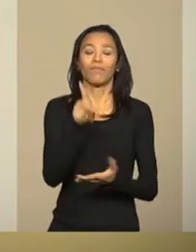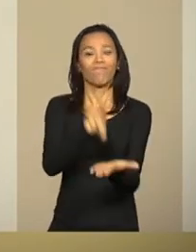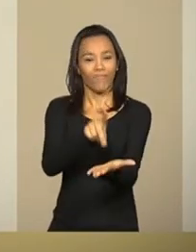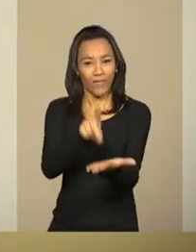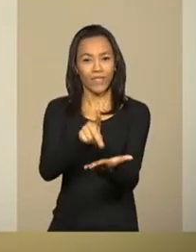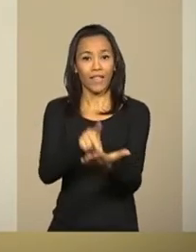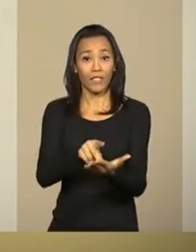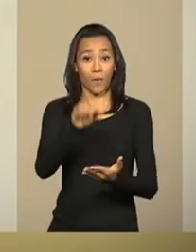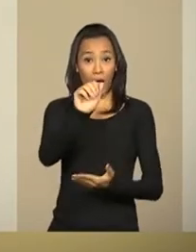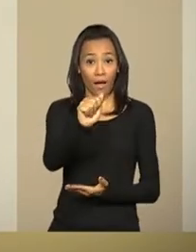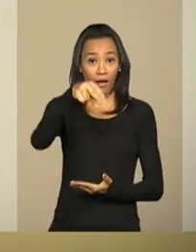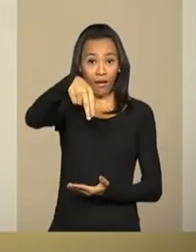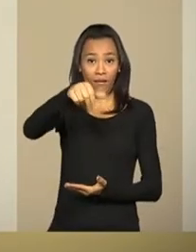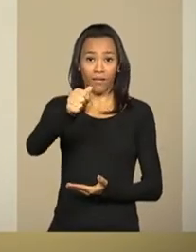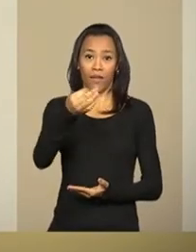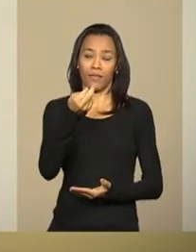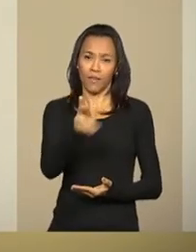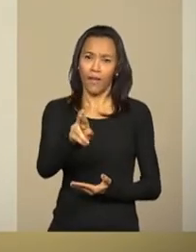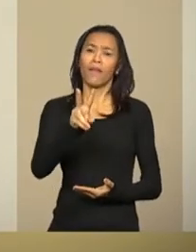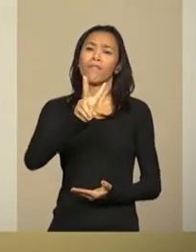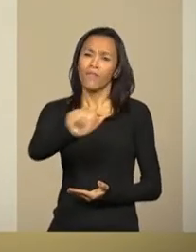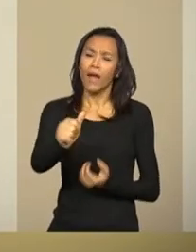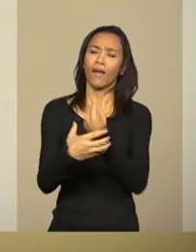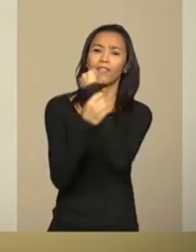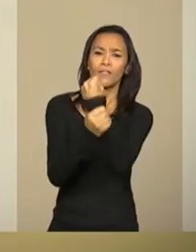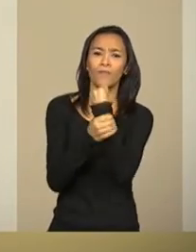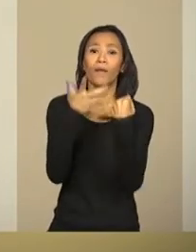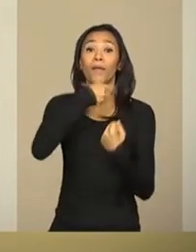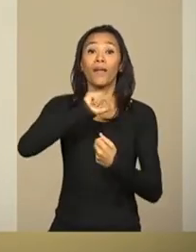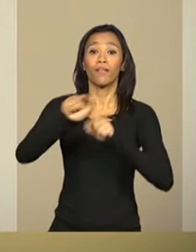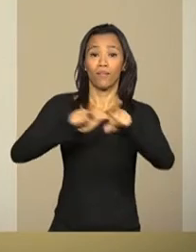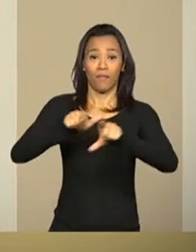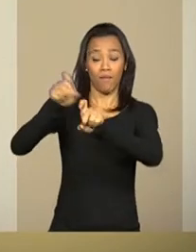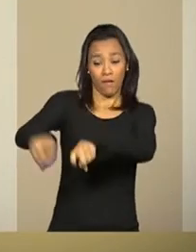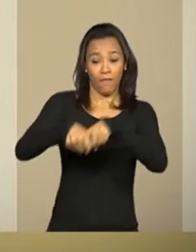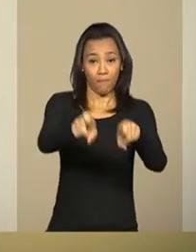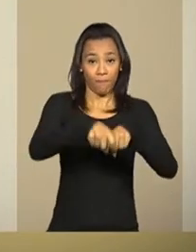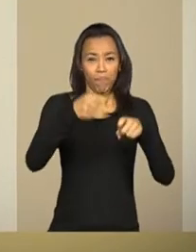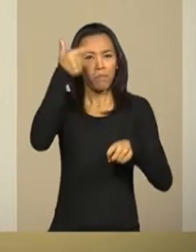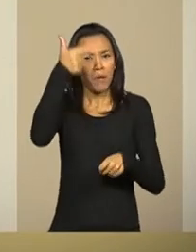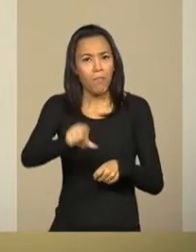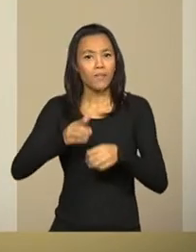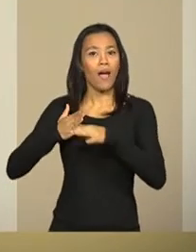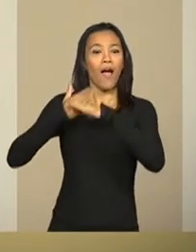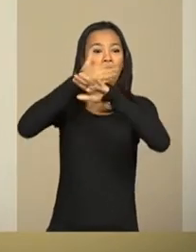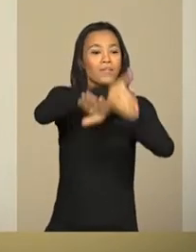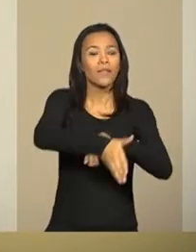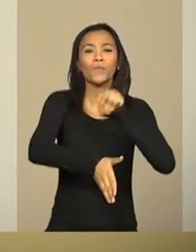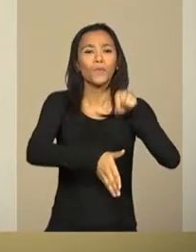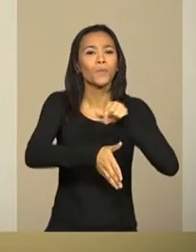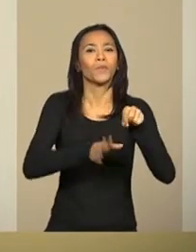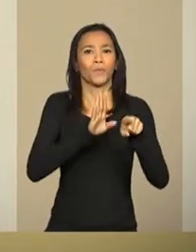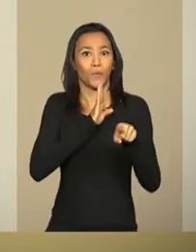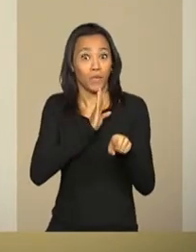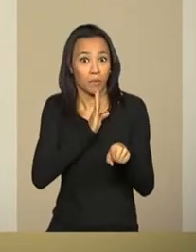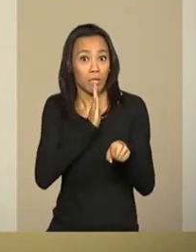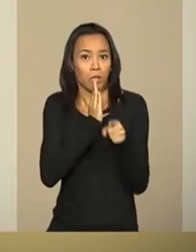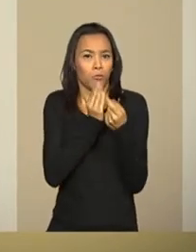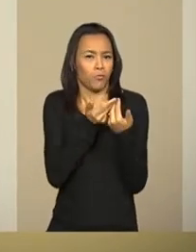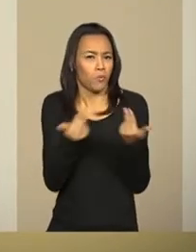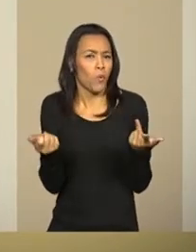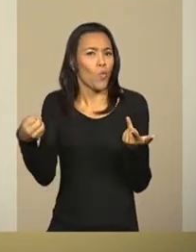Luciano. Com a ANATER, vamos garantir aos agricultores familiares mais acesso ao conhecimento, Luciano, a